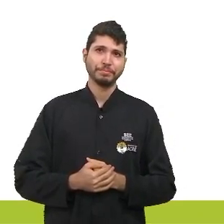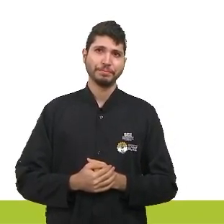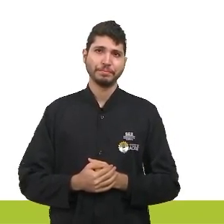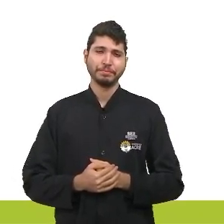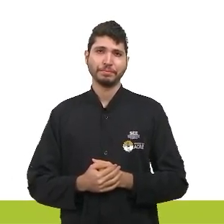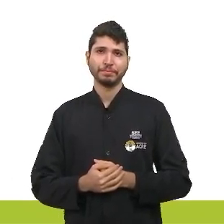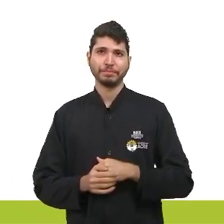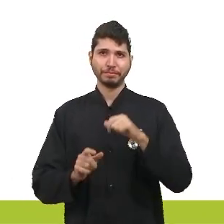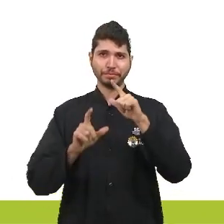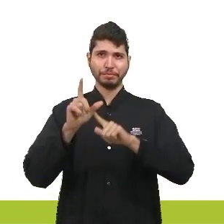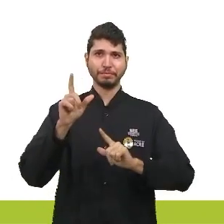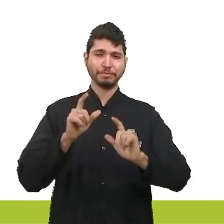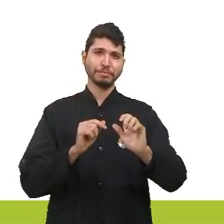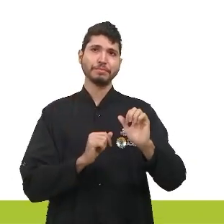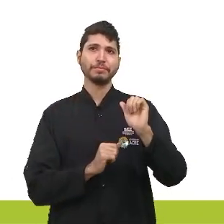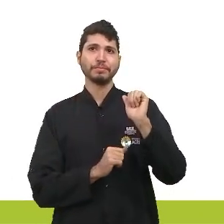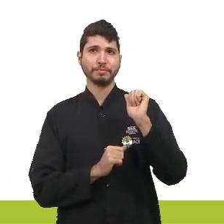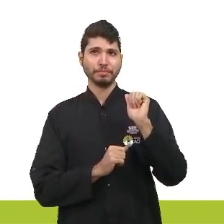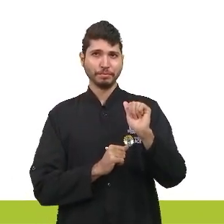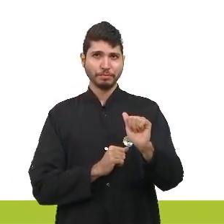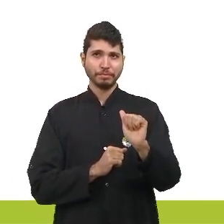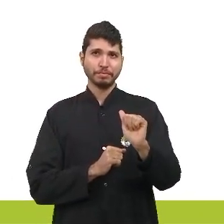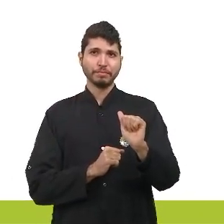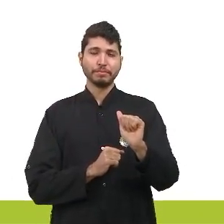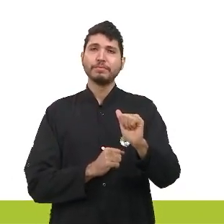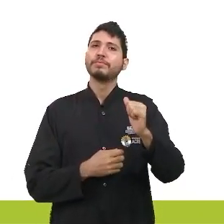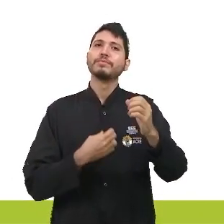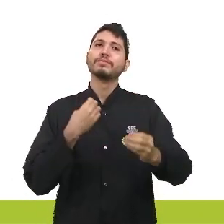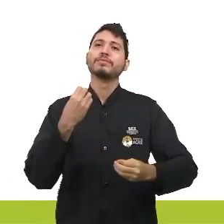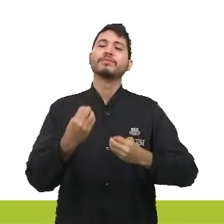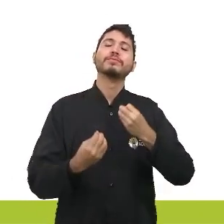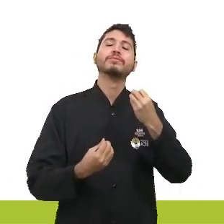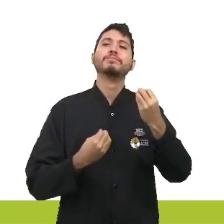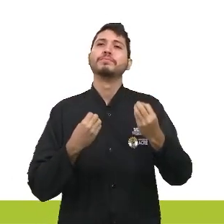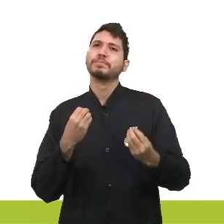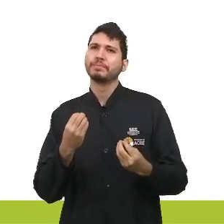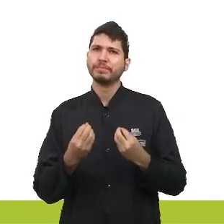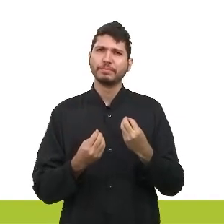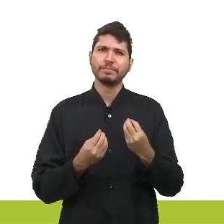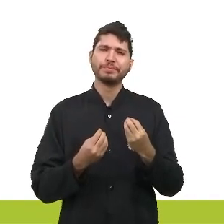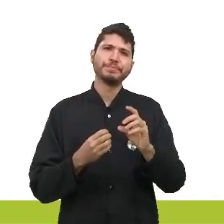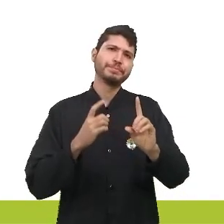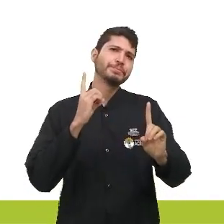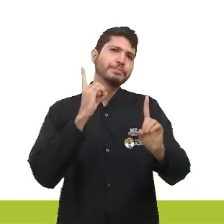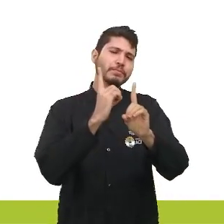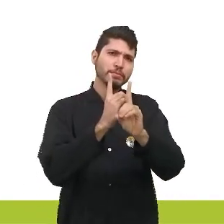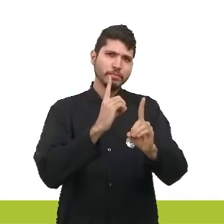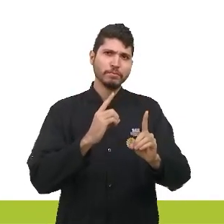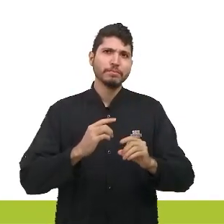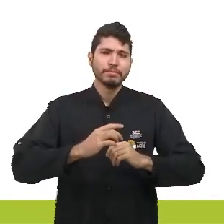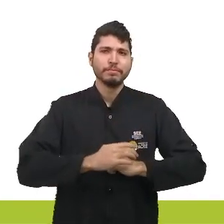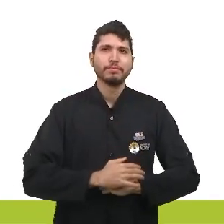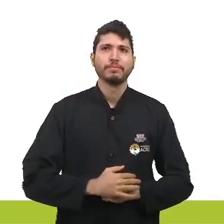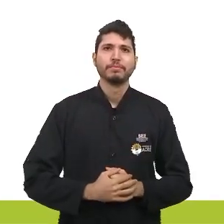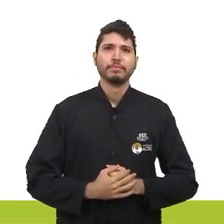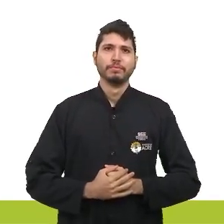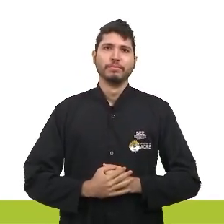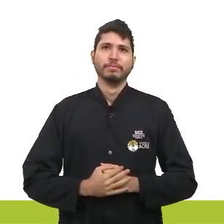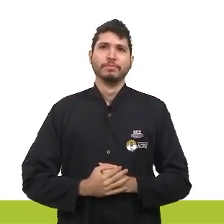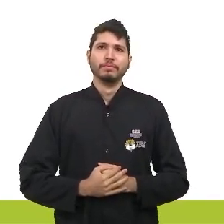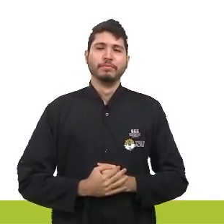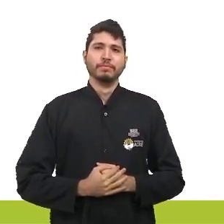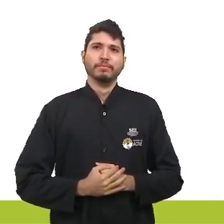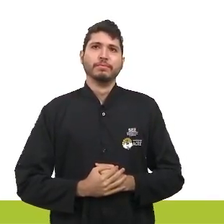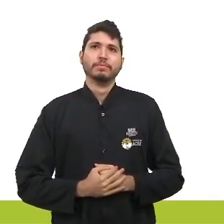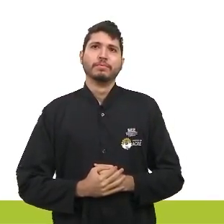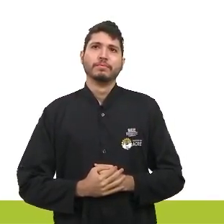Eu estou usando agora o fato de que os eventos são independentes, que a ocorrência de um não afeta na ocorrência do